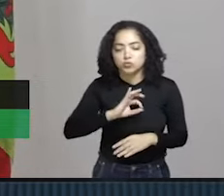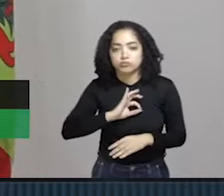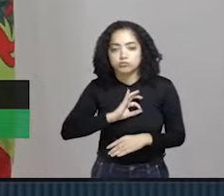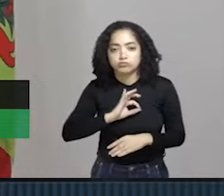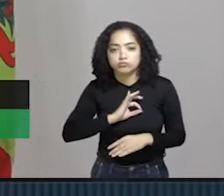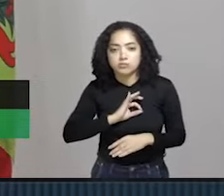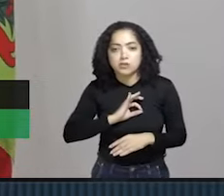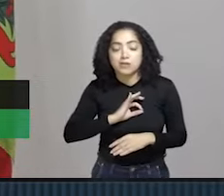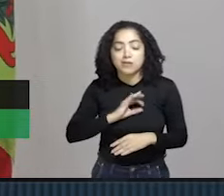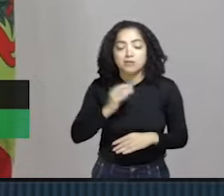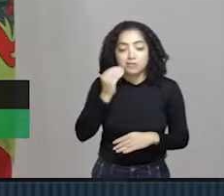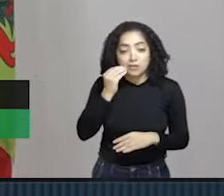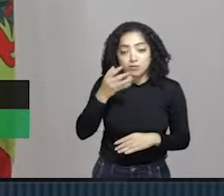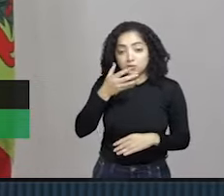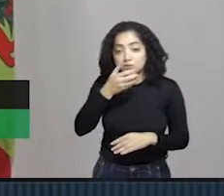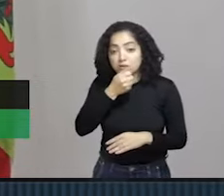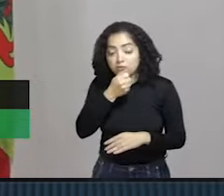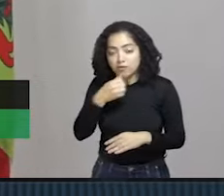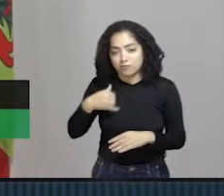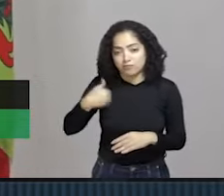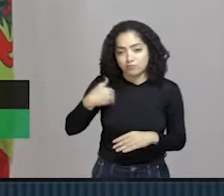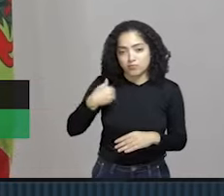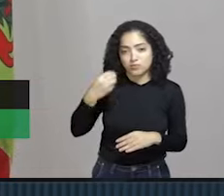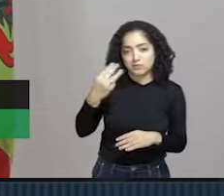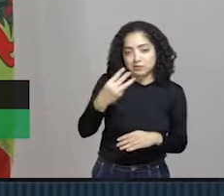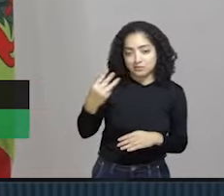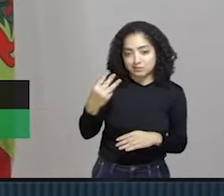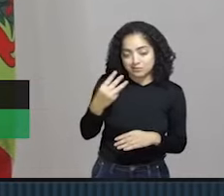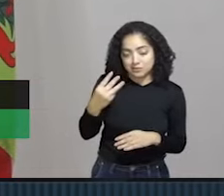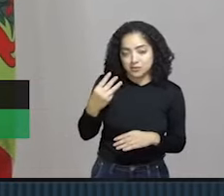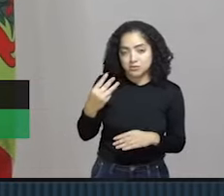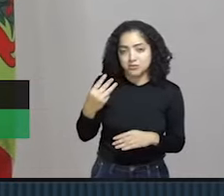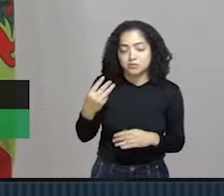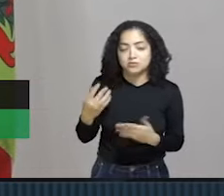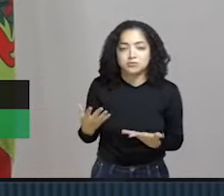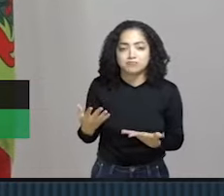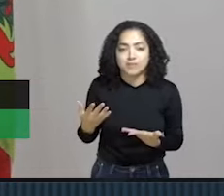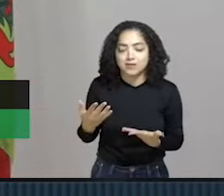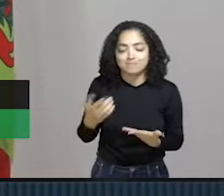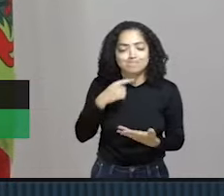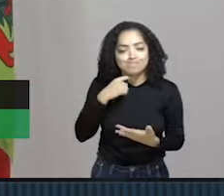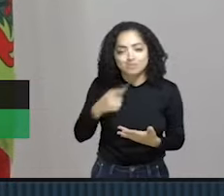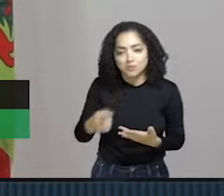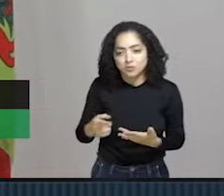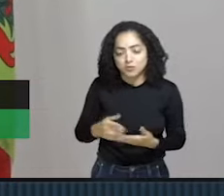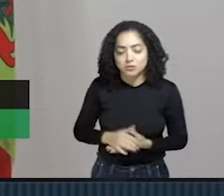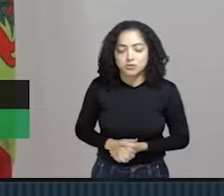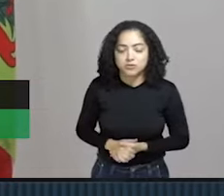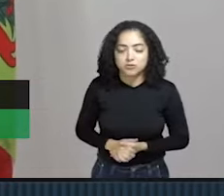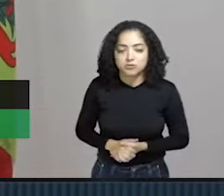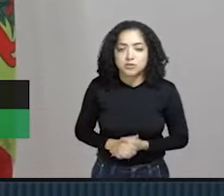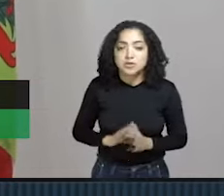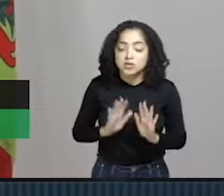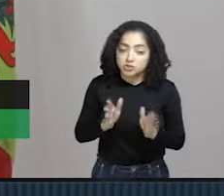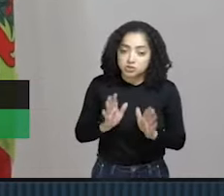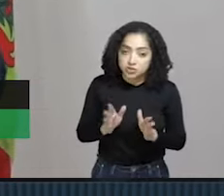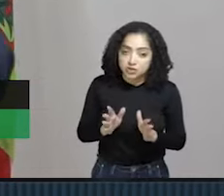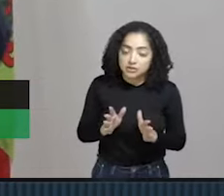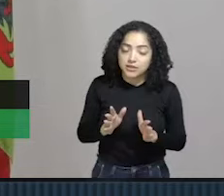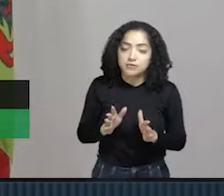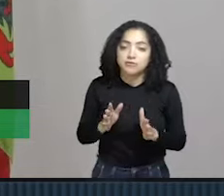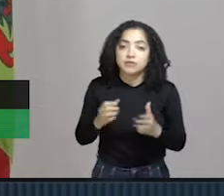salvar essa moça de 33 anos, e não deu certo. Já teve relatos que me passaram